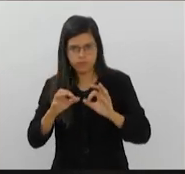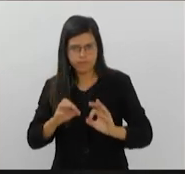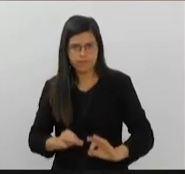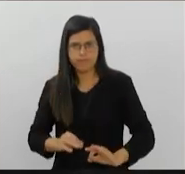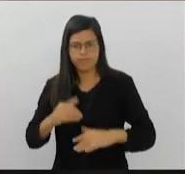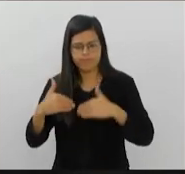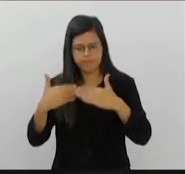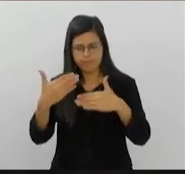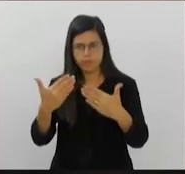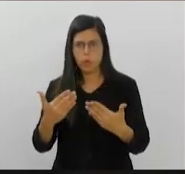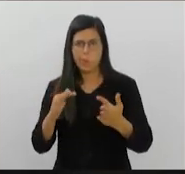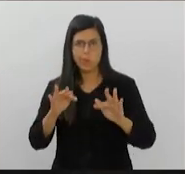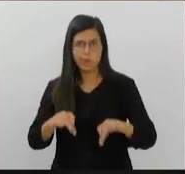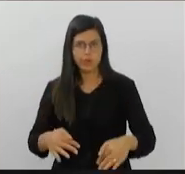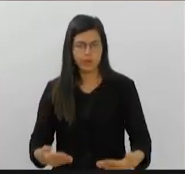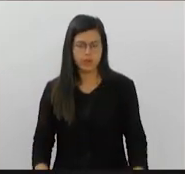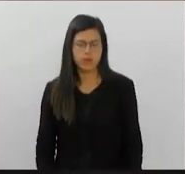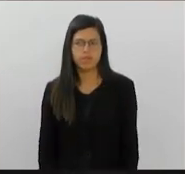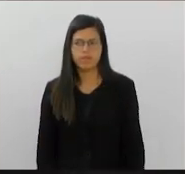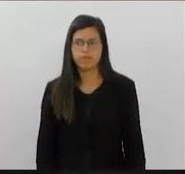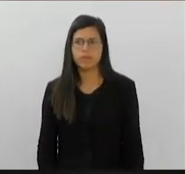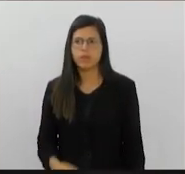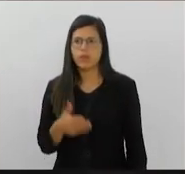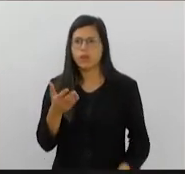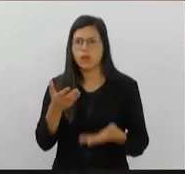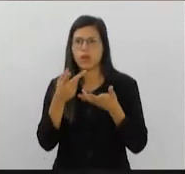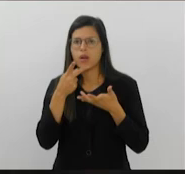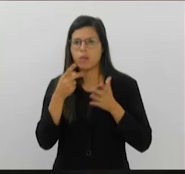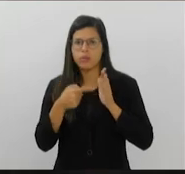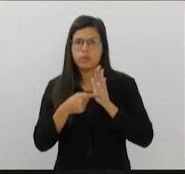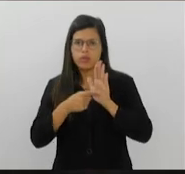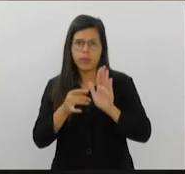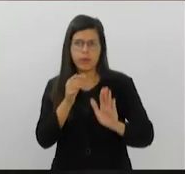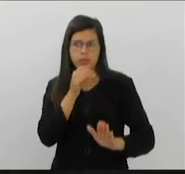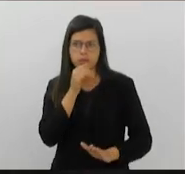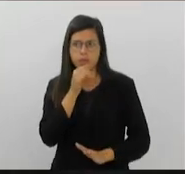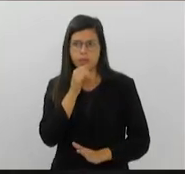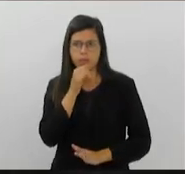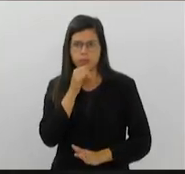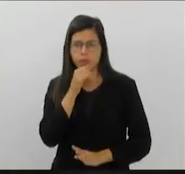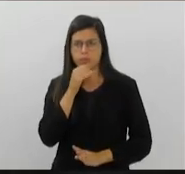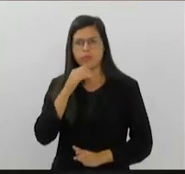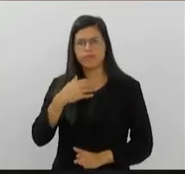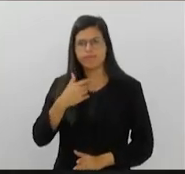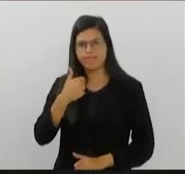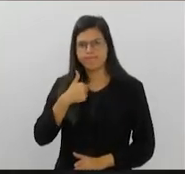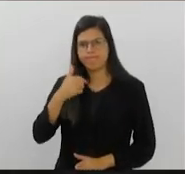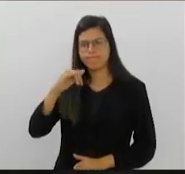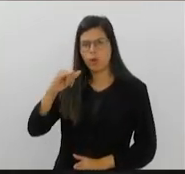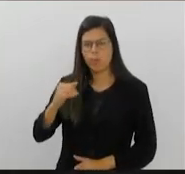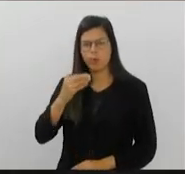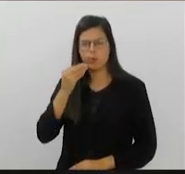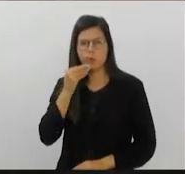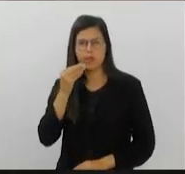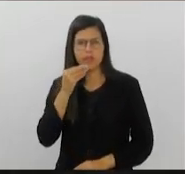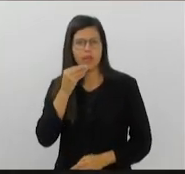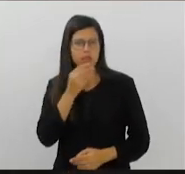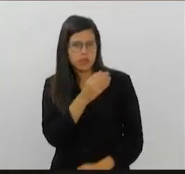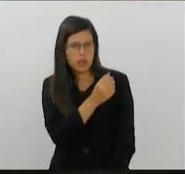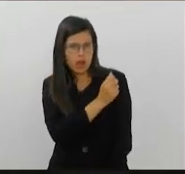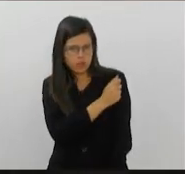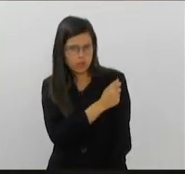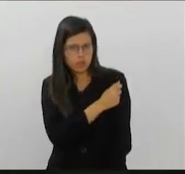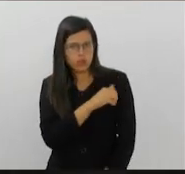trajetória. Por fim, quero citar um grande exemplo, né? Eu tive a oportunidade de ser um estudante